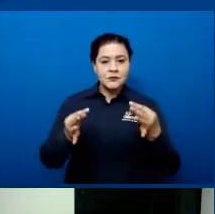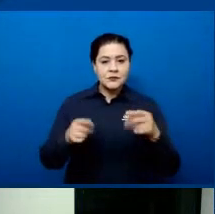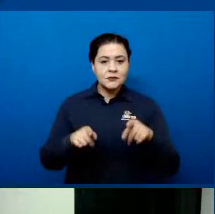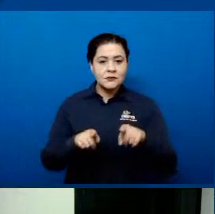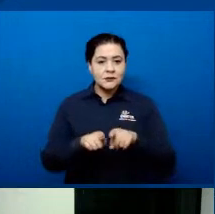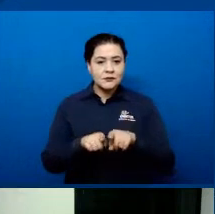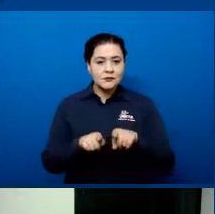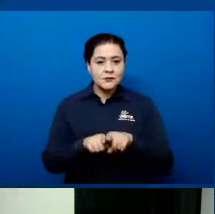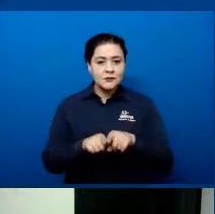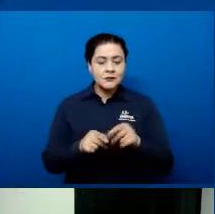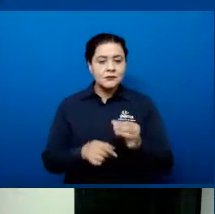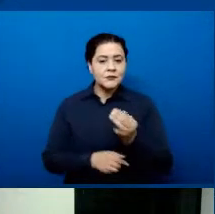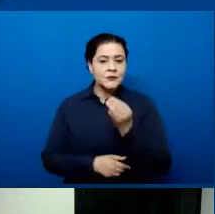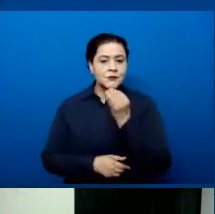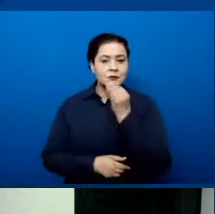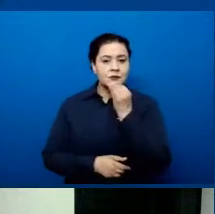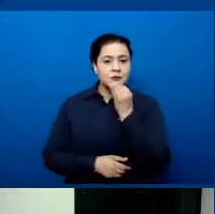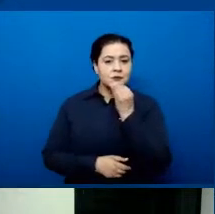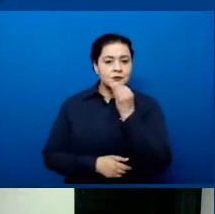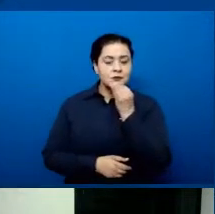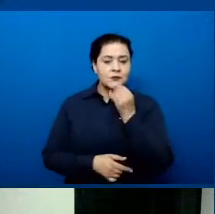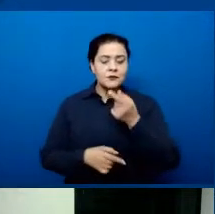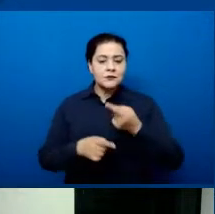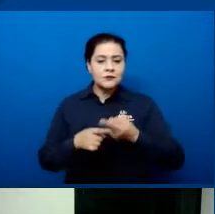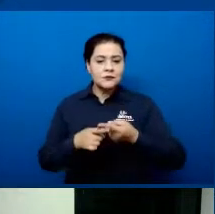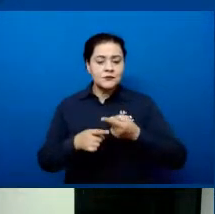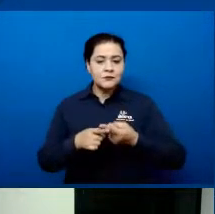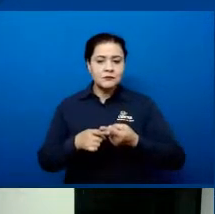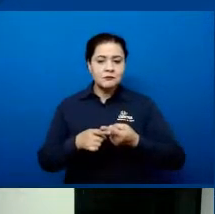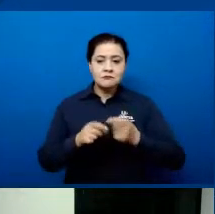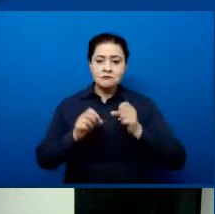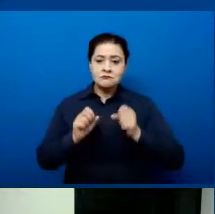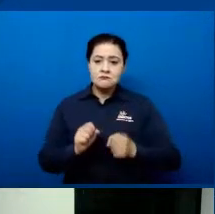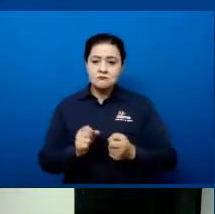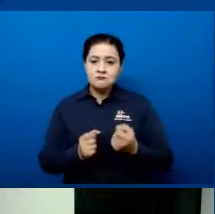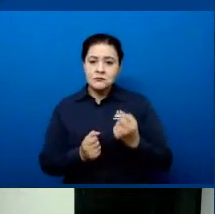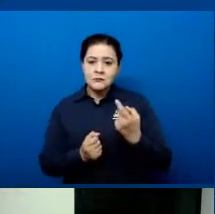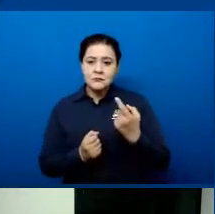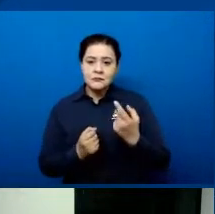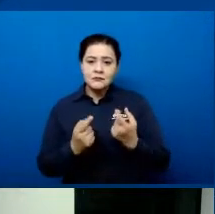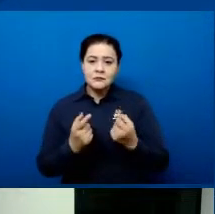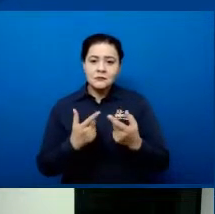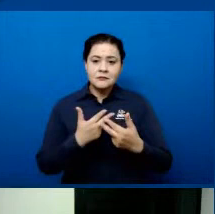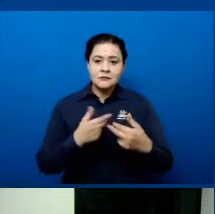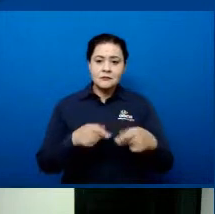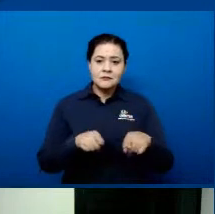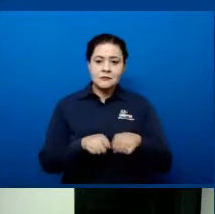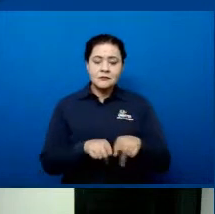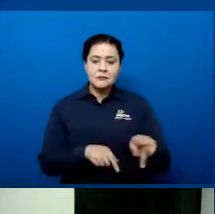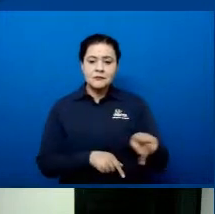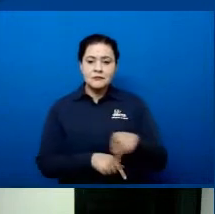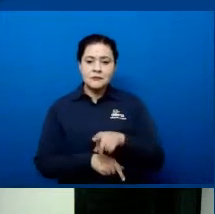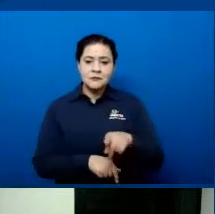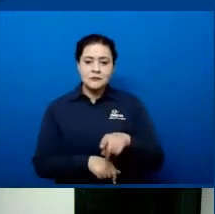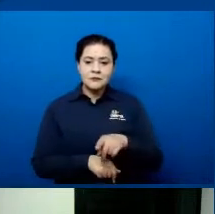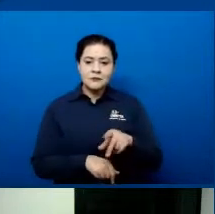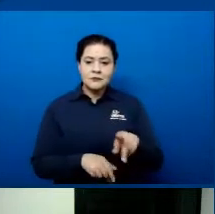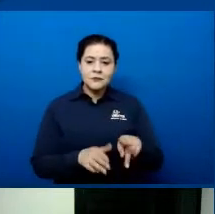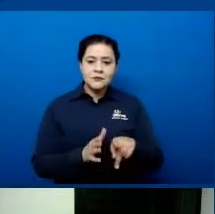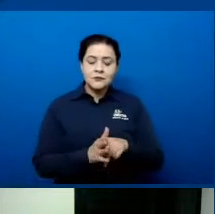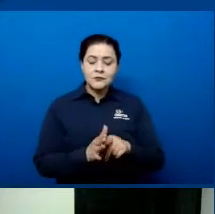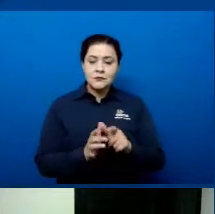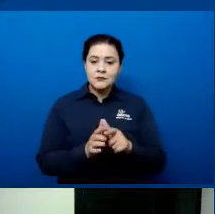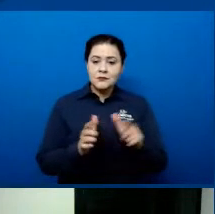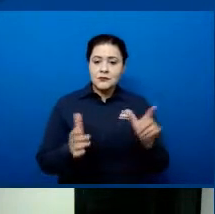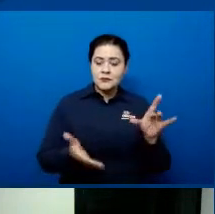de exemplos, porque isso traz muita, você veja, estou vendo aqui algumas Até tem uma professora que comentou aqui que ela usa a rede aumentada com os